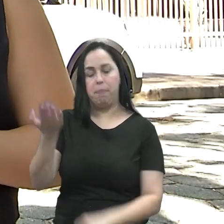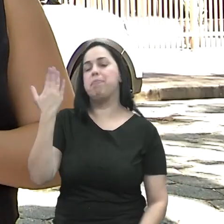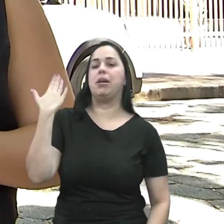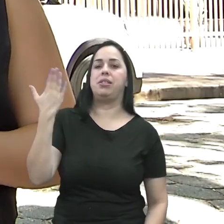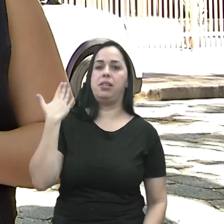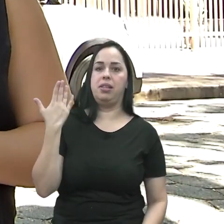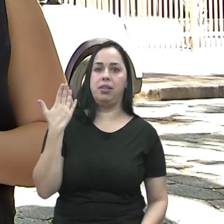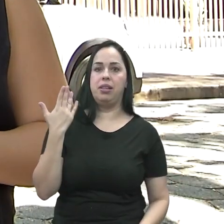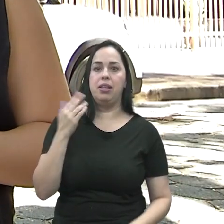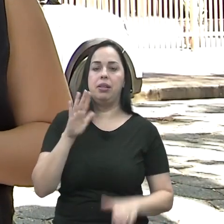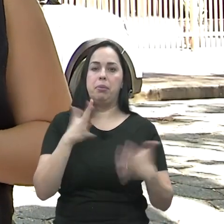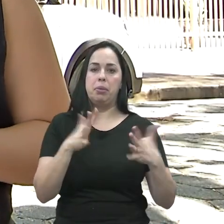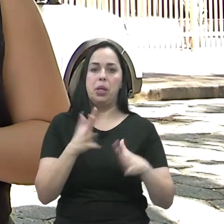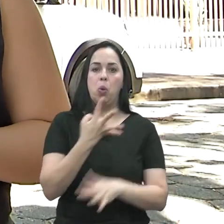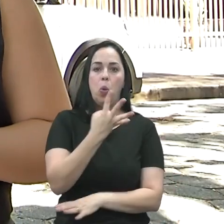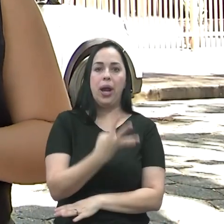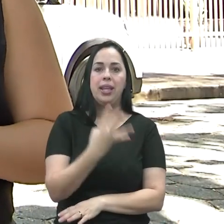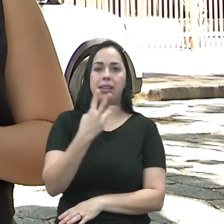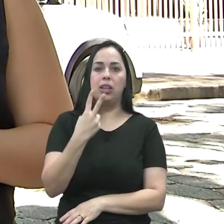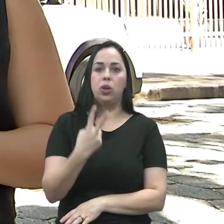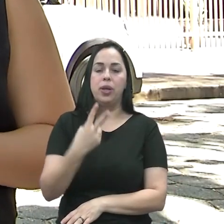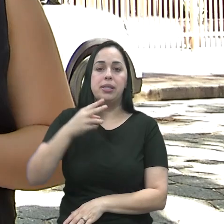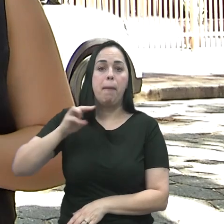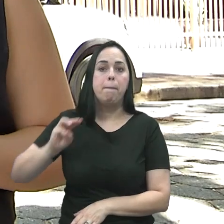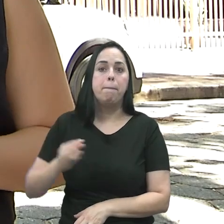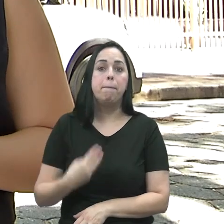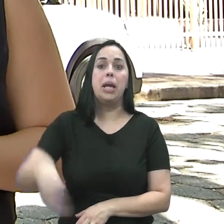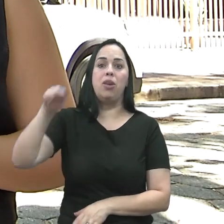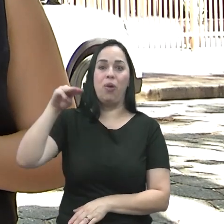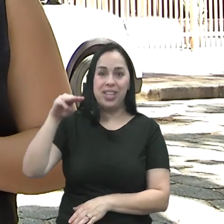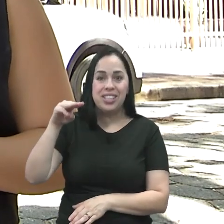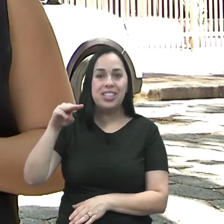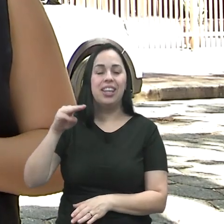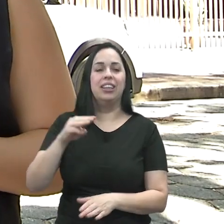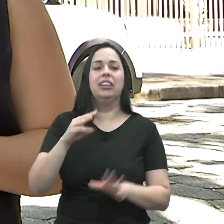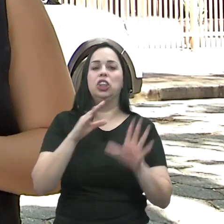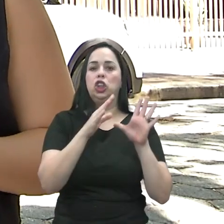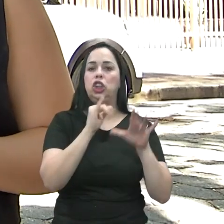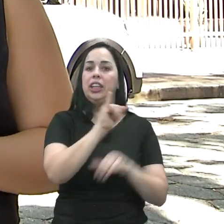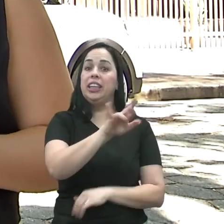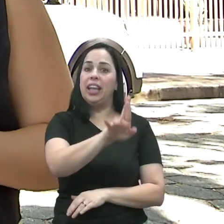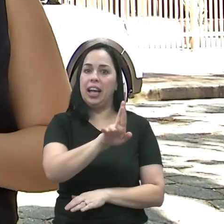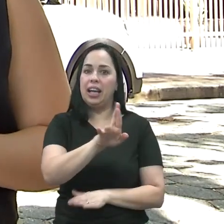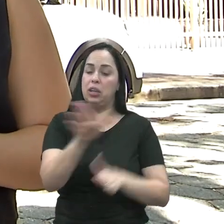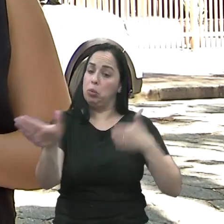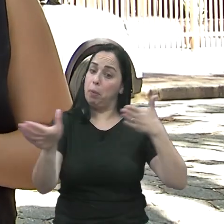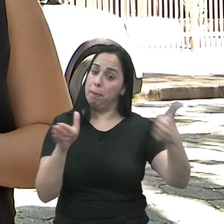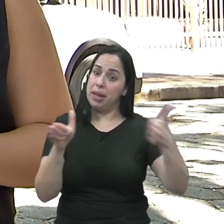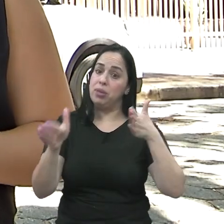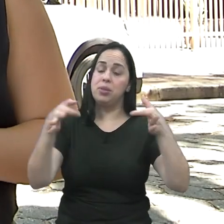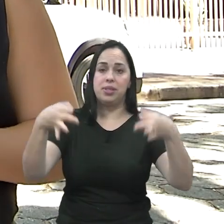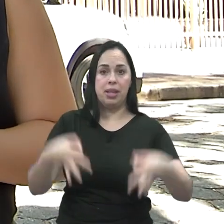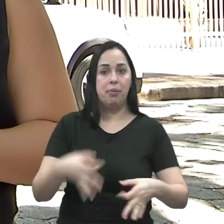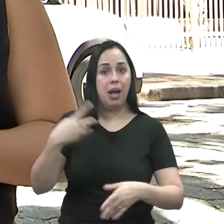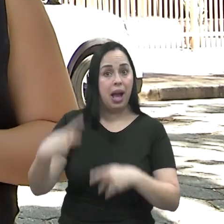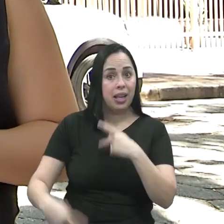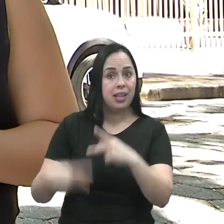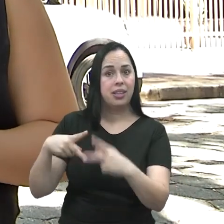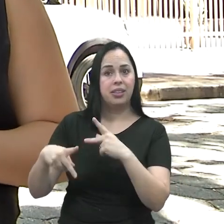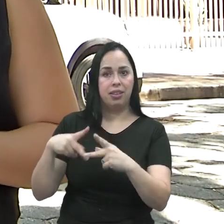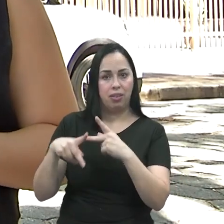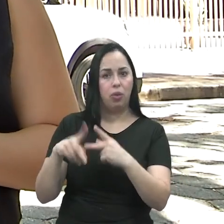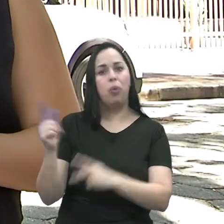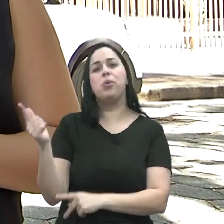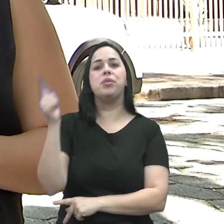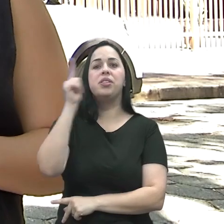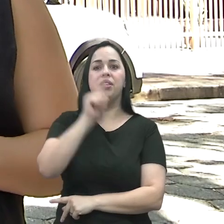passado, a Receita Federal recebeu mais de 42 milhões de declarações de imposto de renda de todo o país dentro do prazo. Em São José dos